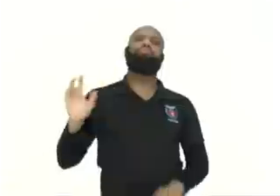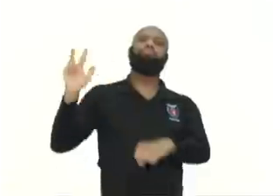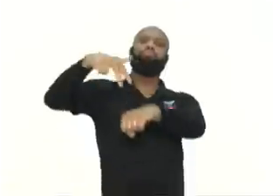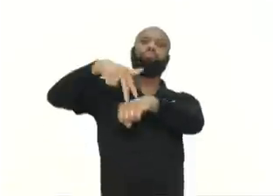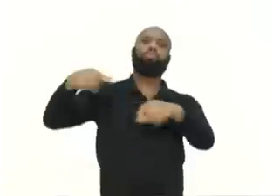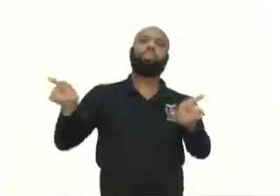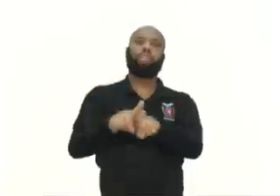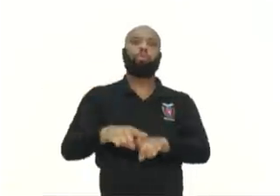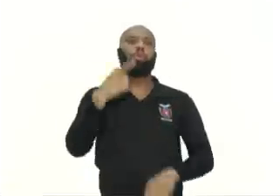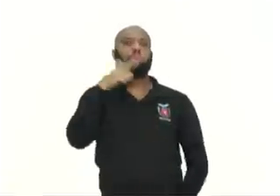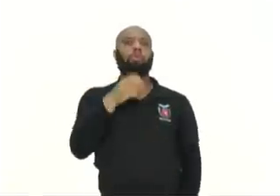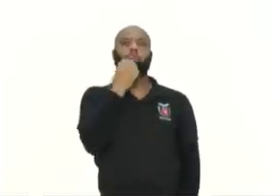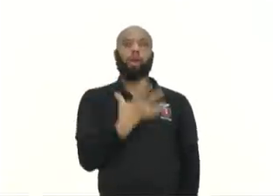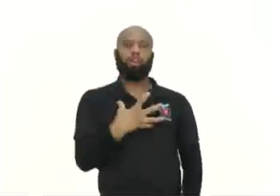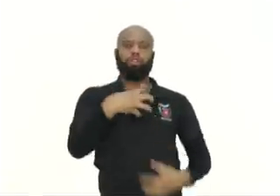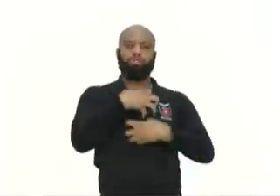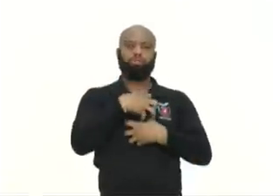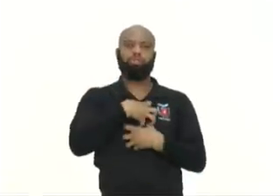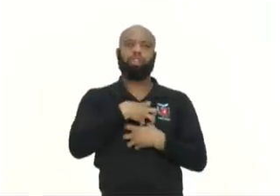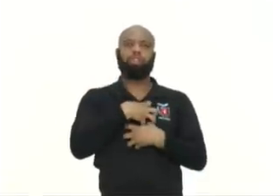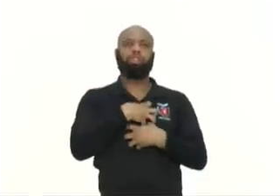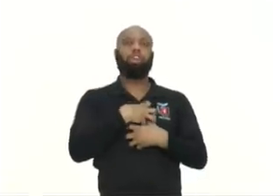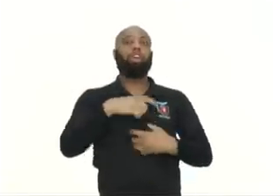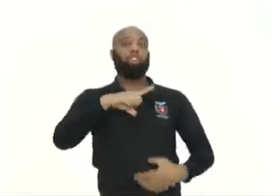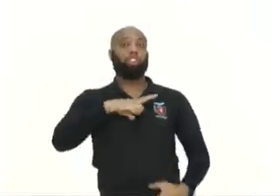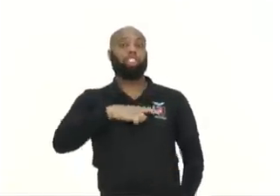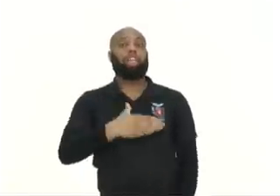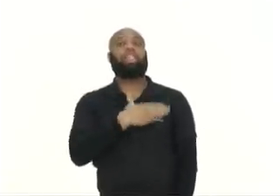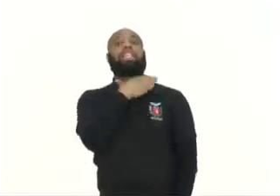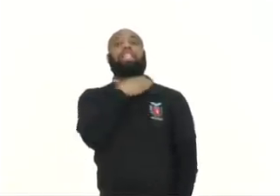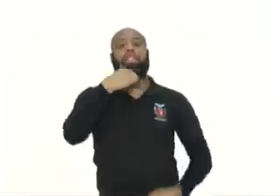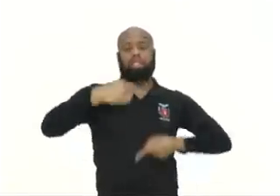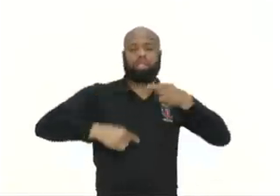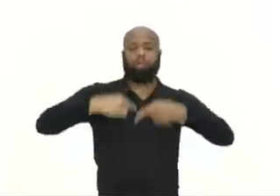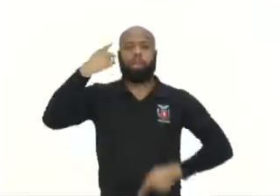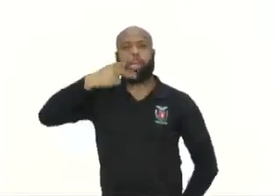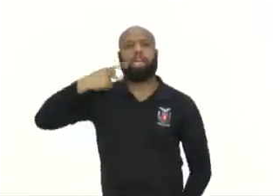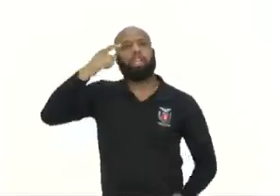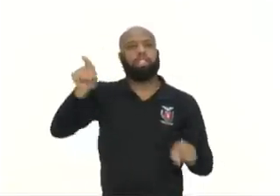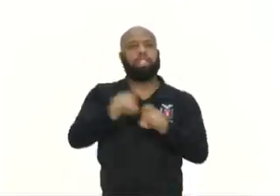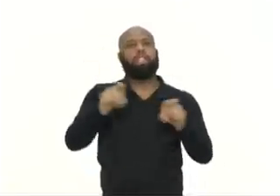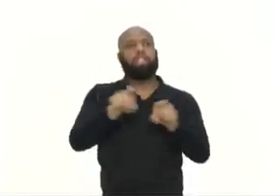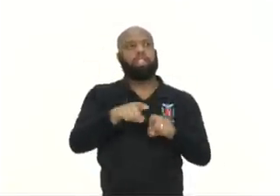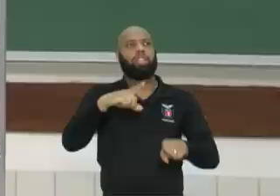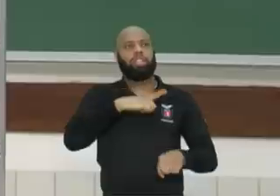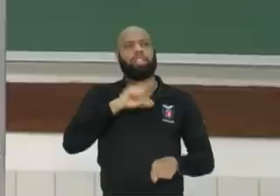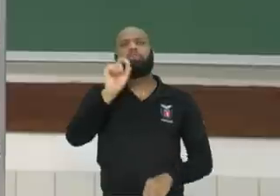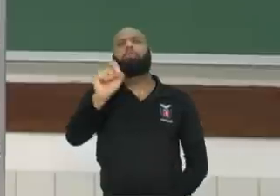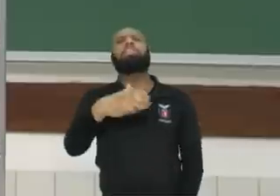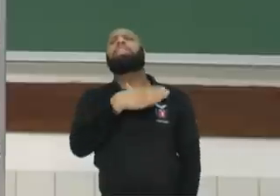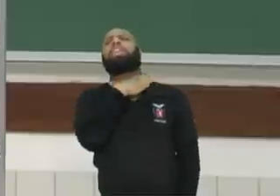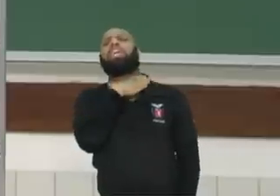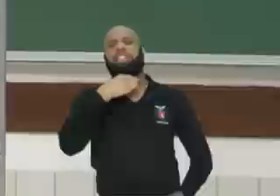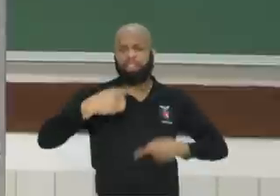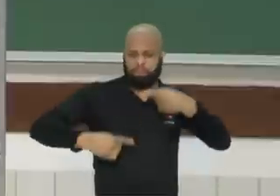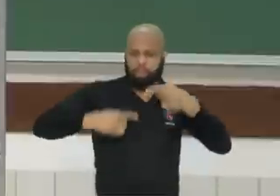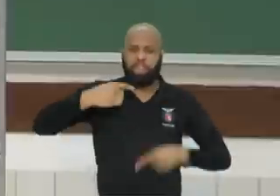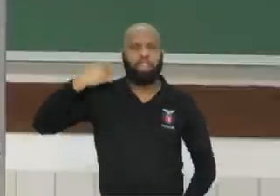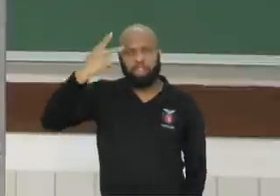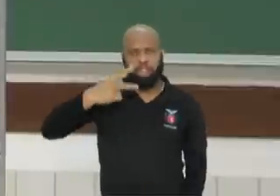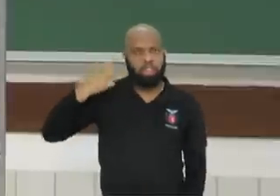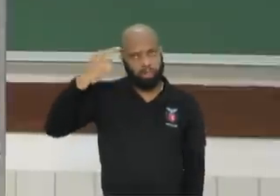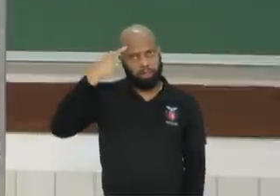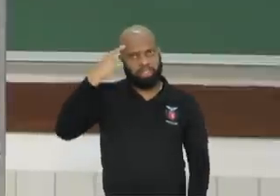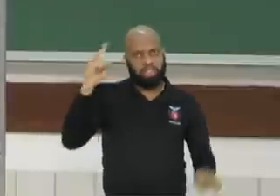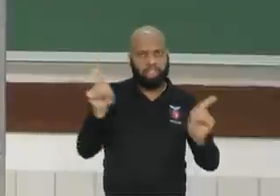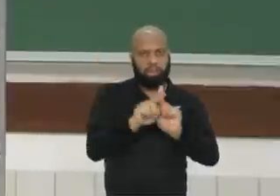funções com sucesso, enquanto uma crise política, né, empolgava as ruas. Que crise política era essa, né? A gente já está aí pensando